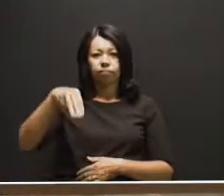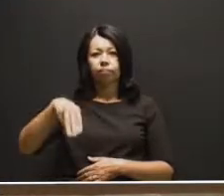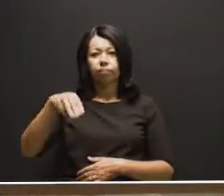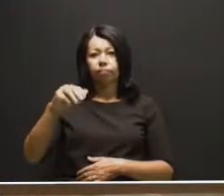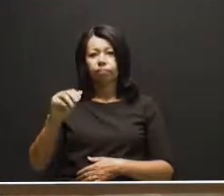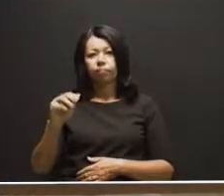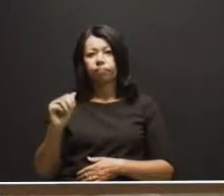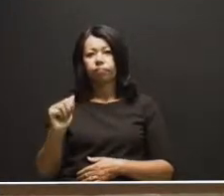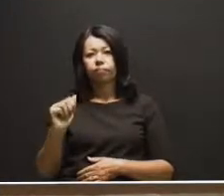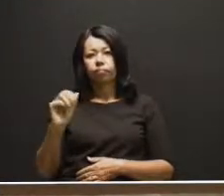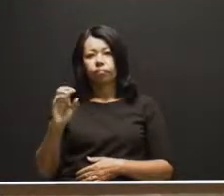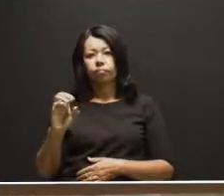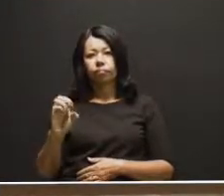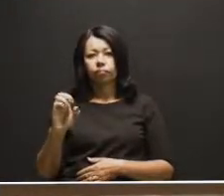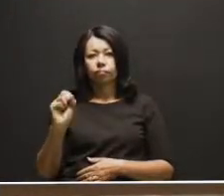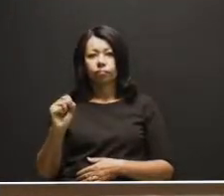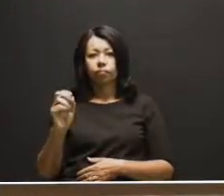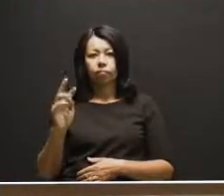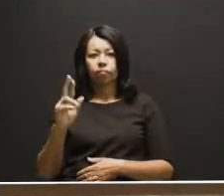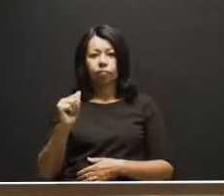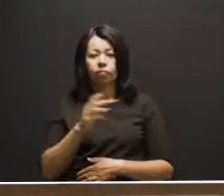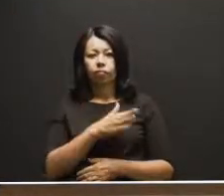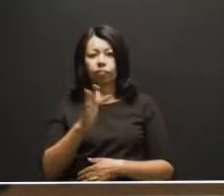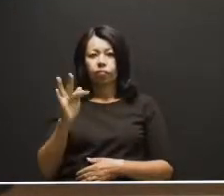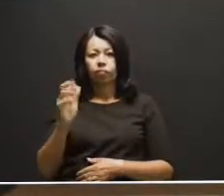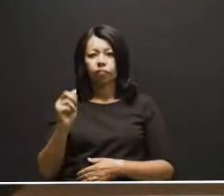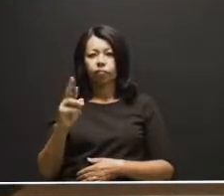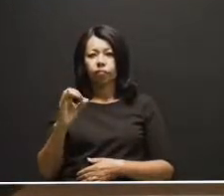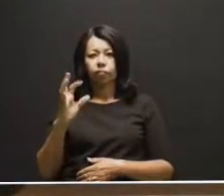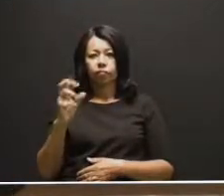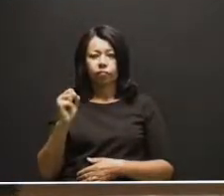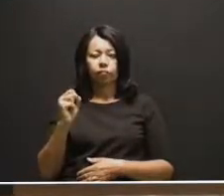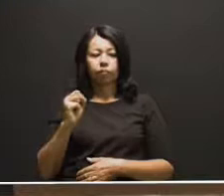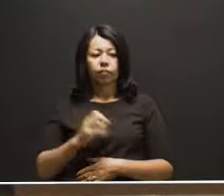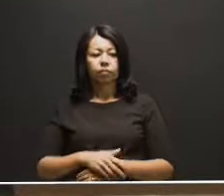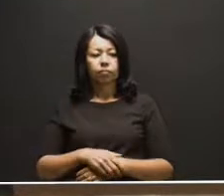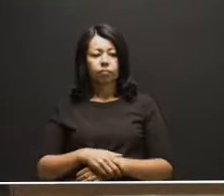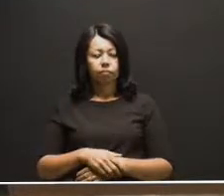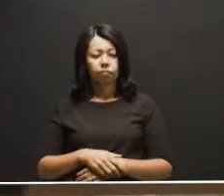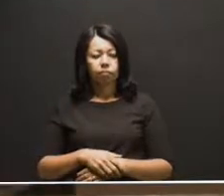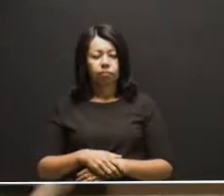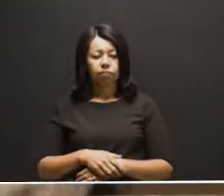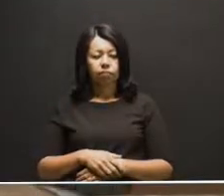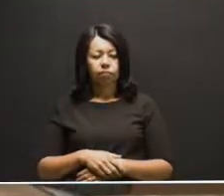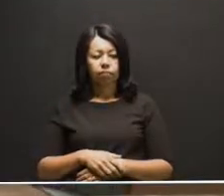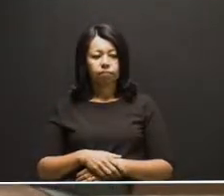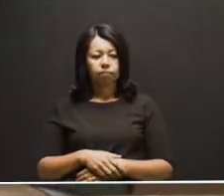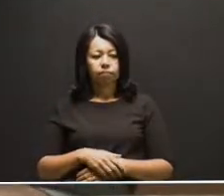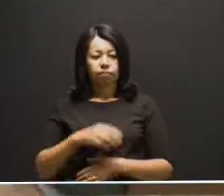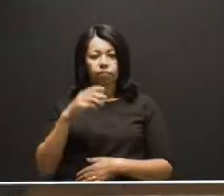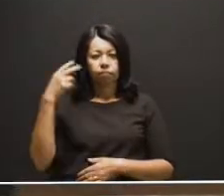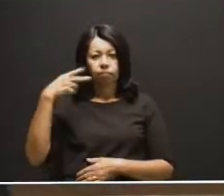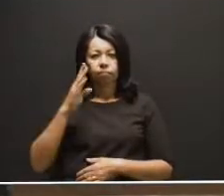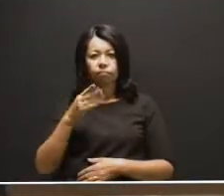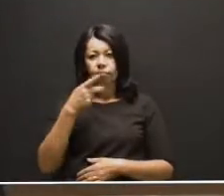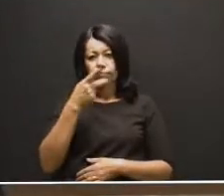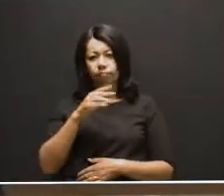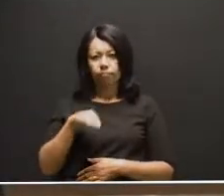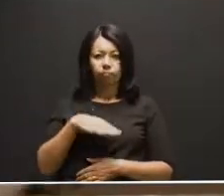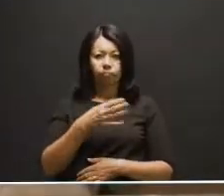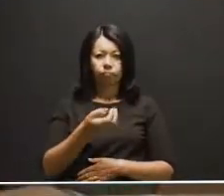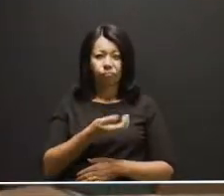personalidade da nossa cidade era aqui eu acho que não tem umas palavras vereadores já falaram tudo pra